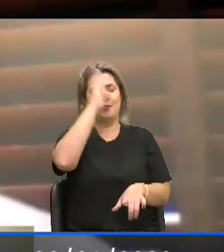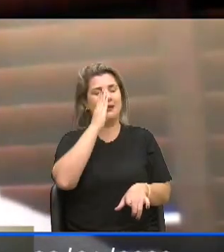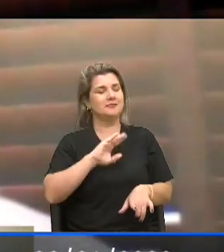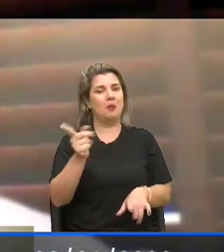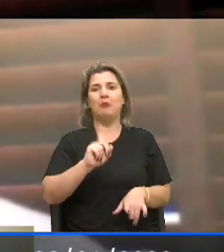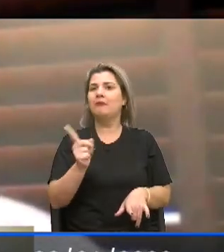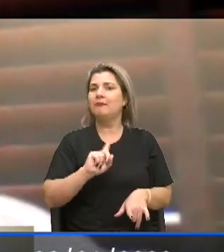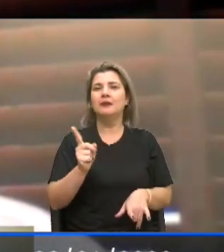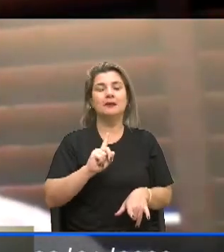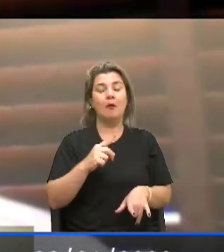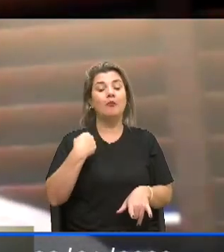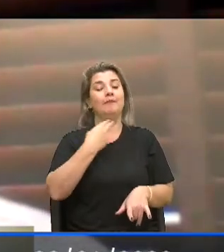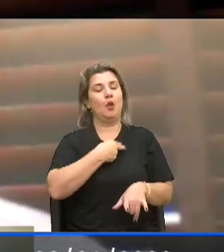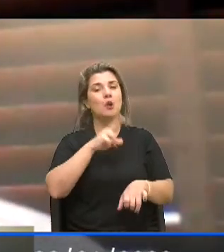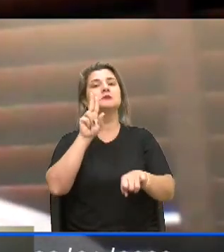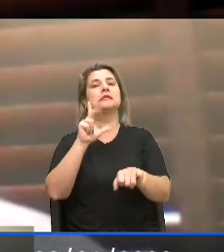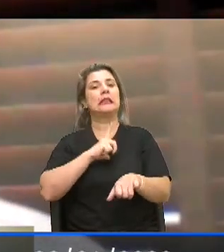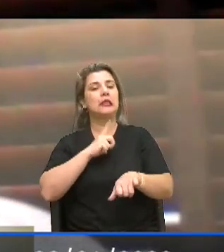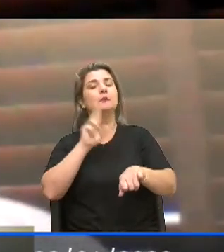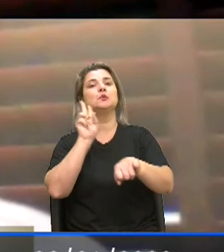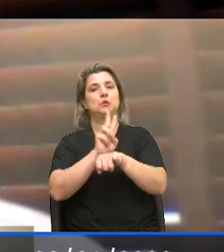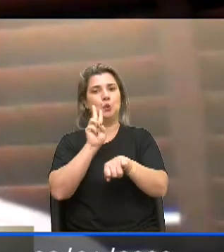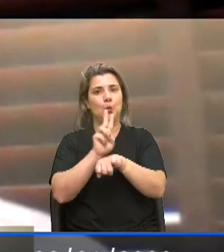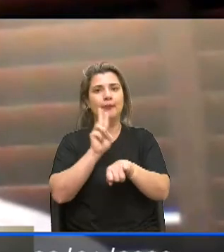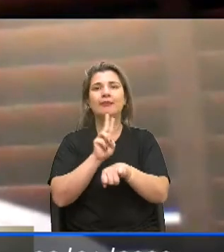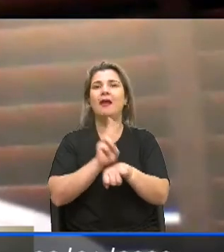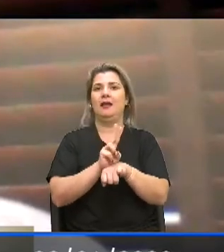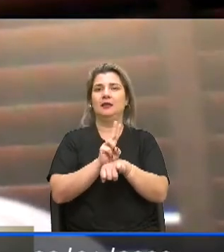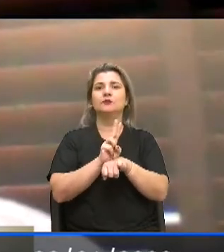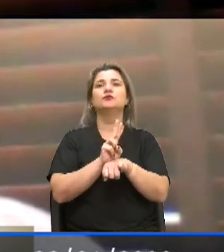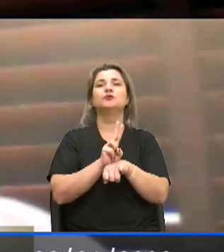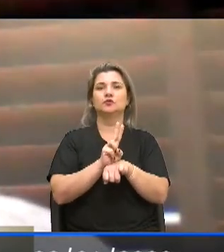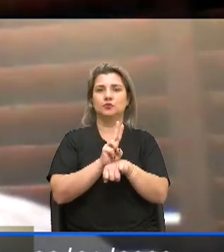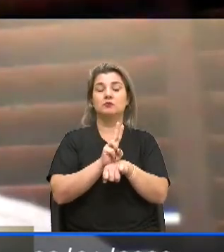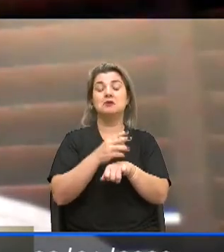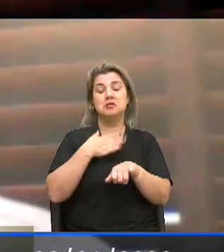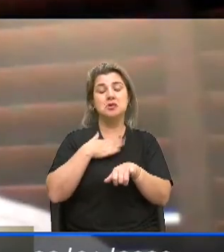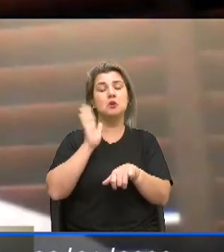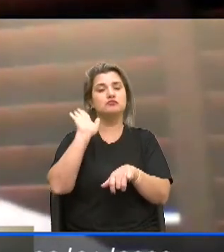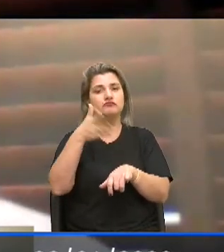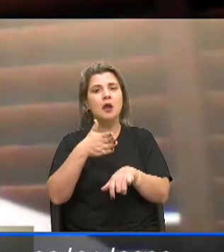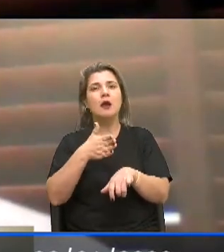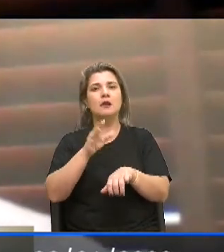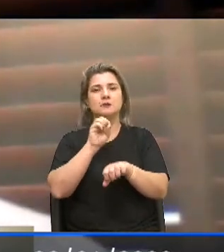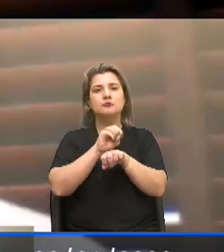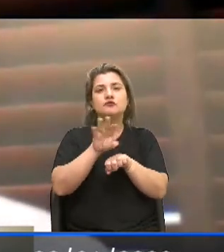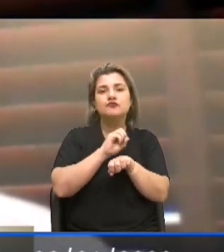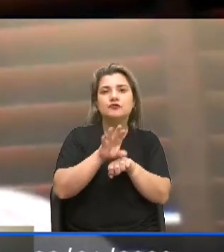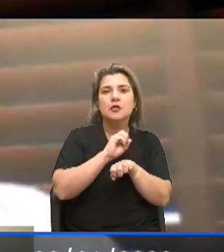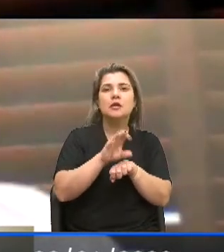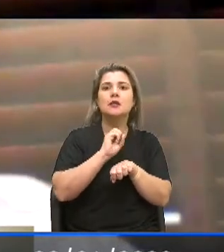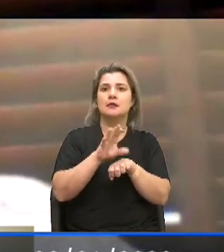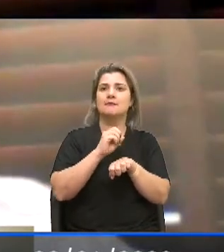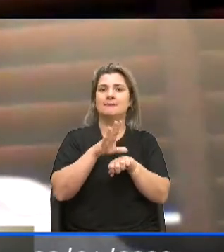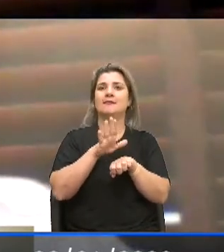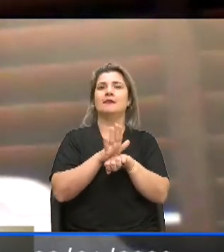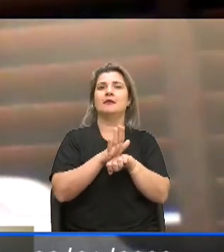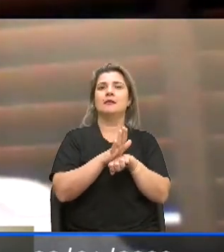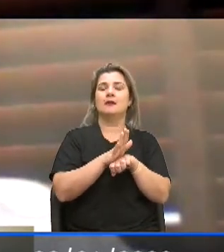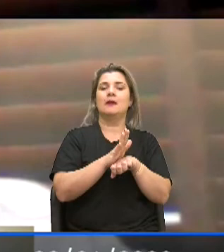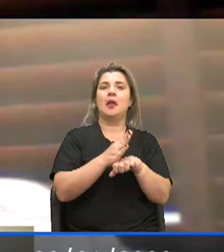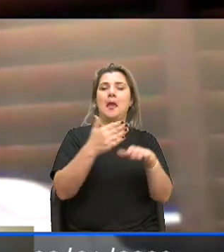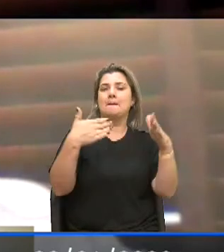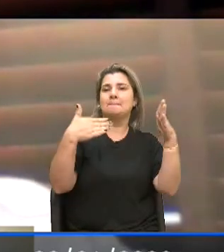barreiras físicas, e volta aqui ao ponto específico, amanhã vamos sugerir isso, as barreiras físicas no distanciamento, quando tem